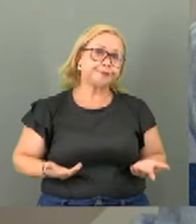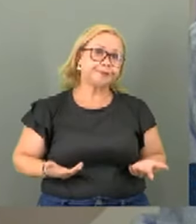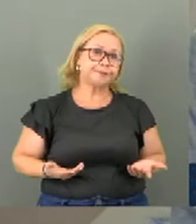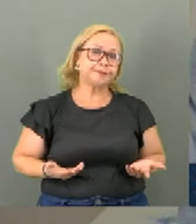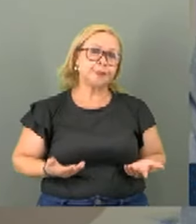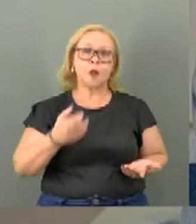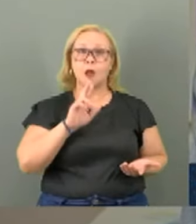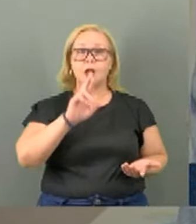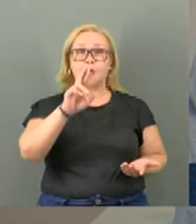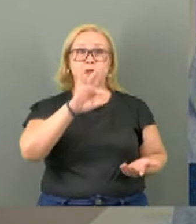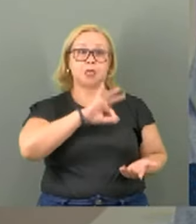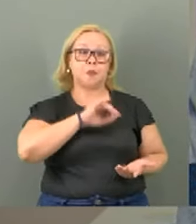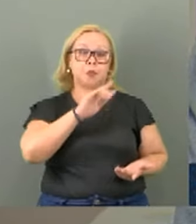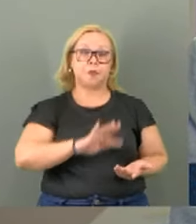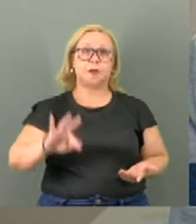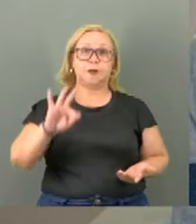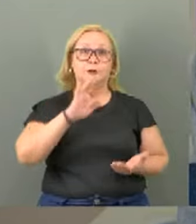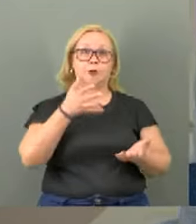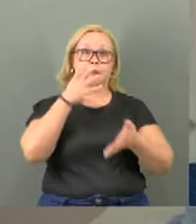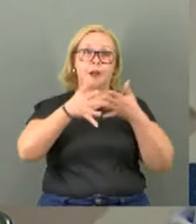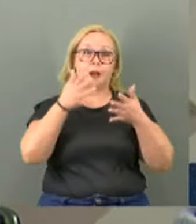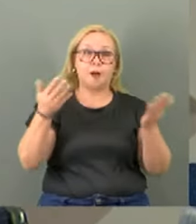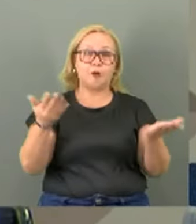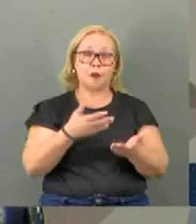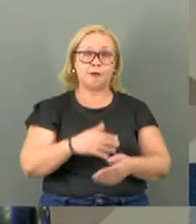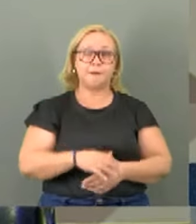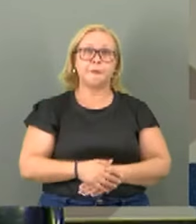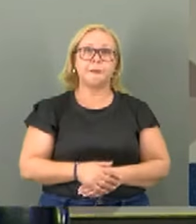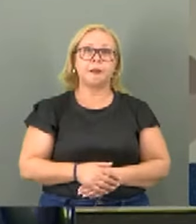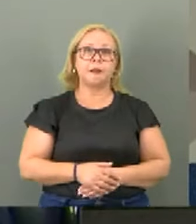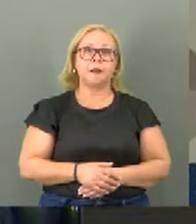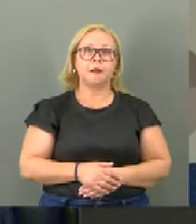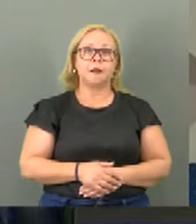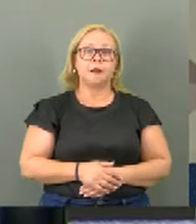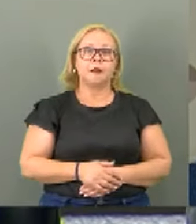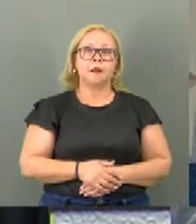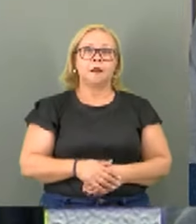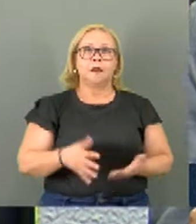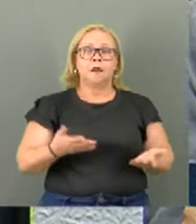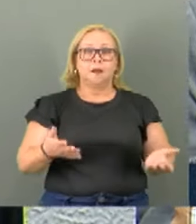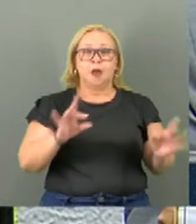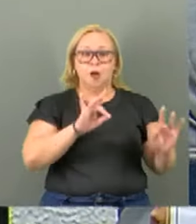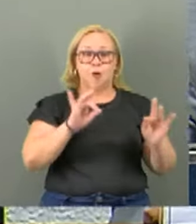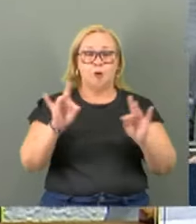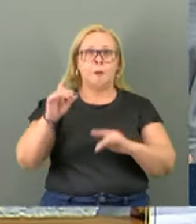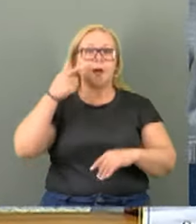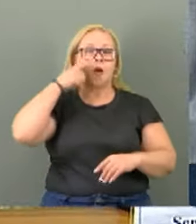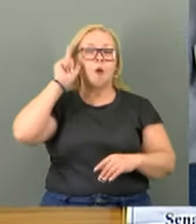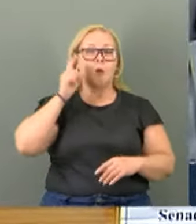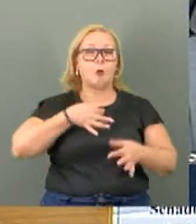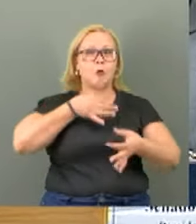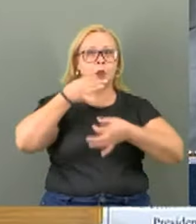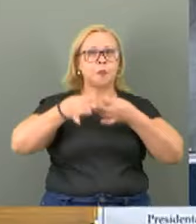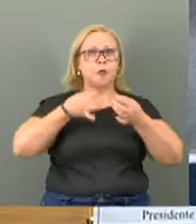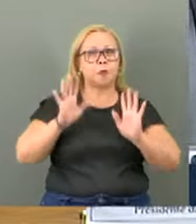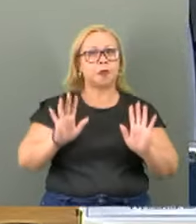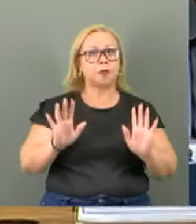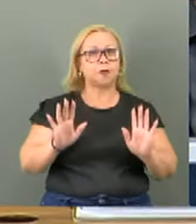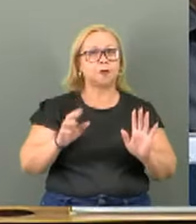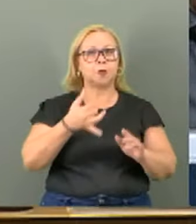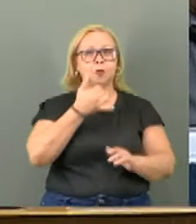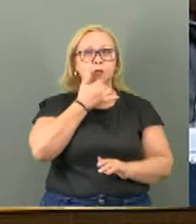Polícia Federal, o Daniel, quer fazer uma observação. Se me permite, presidente. Claro, com prazer. Na parte que eu acompanhei ontem do depoimento, eu posso estar muito enganado, mas